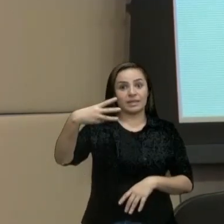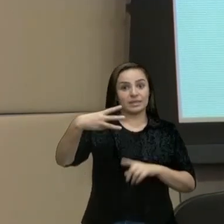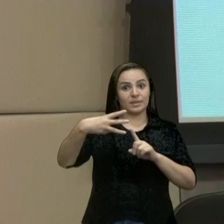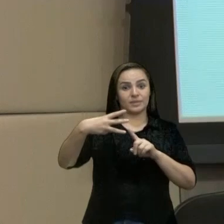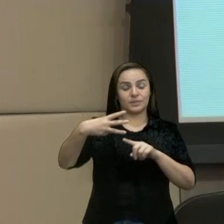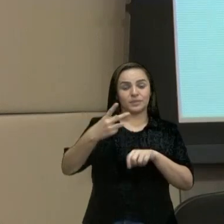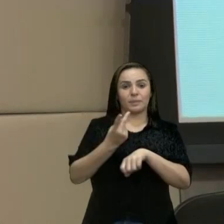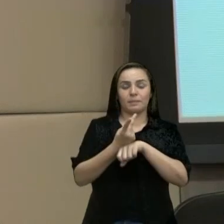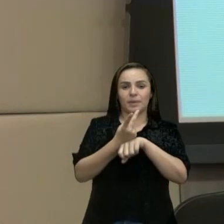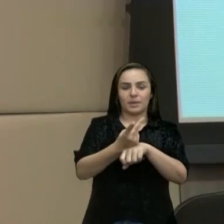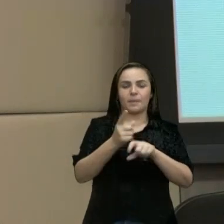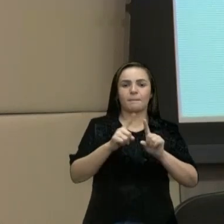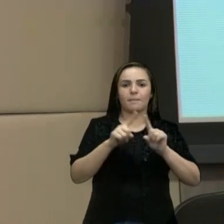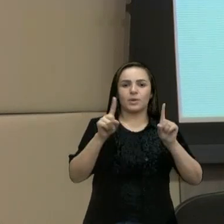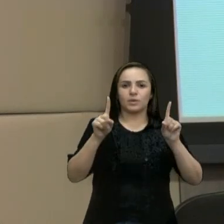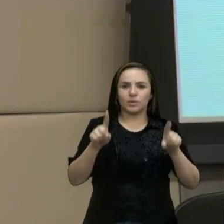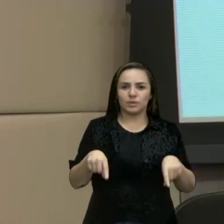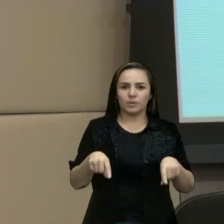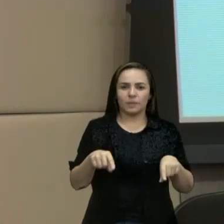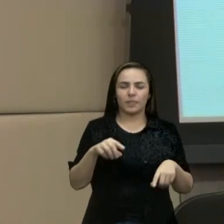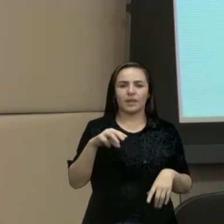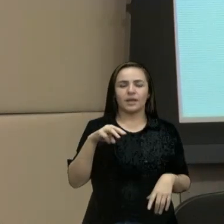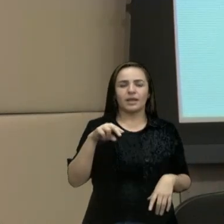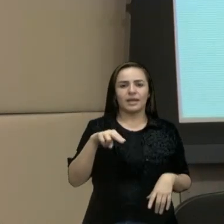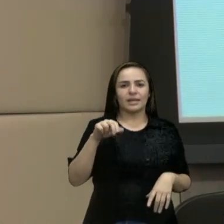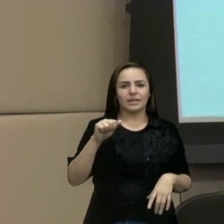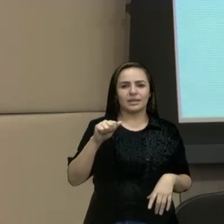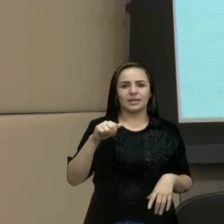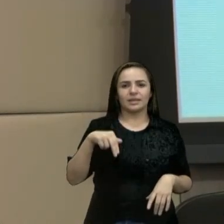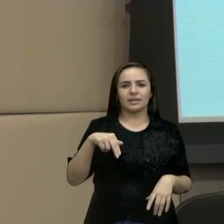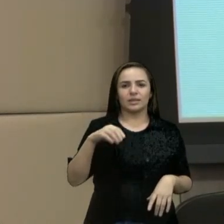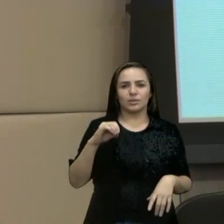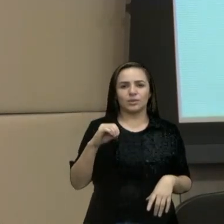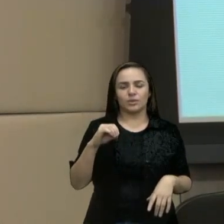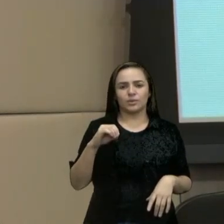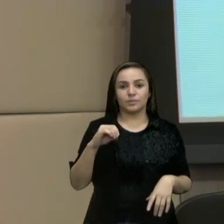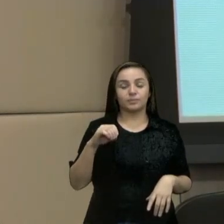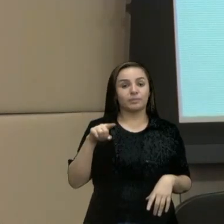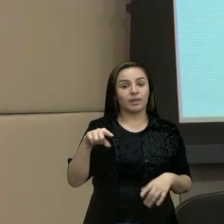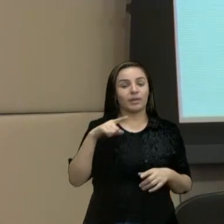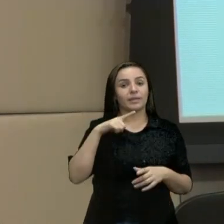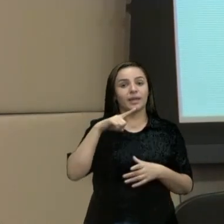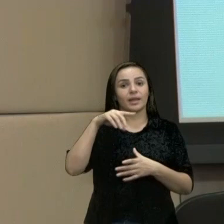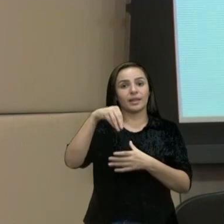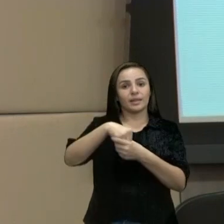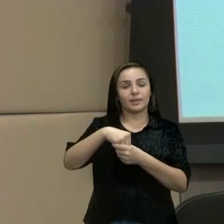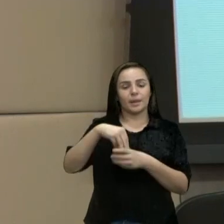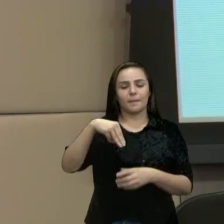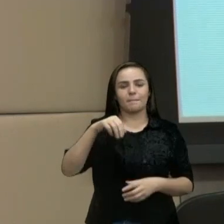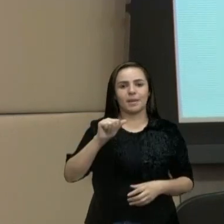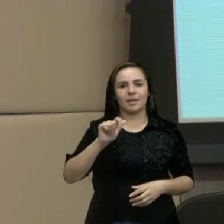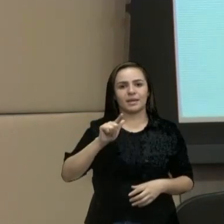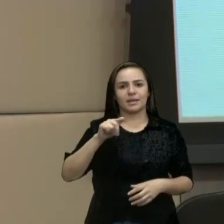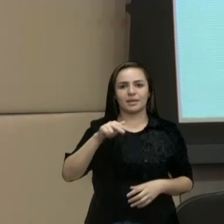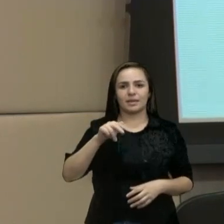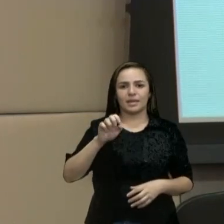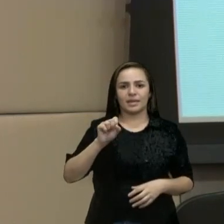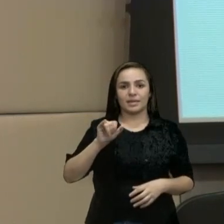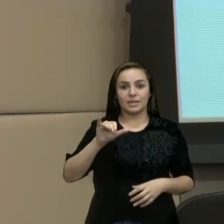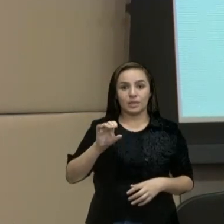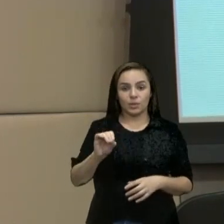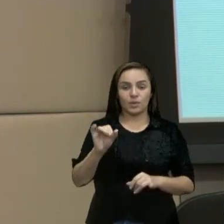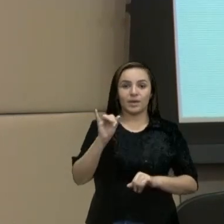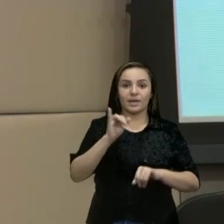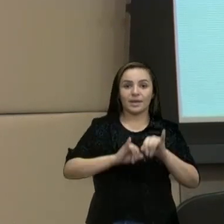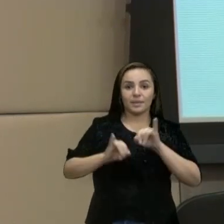com o título Nanocompósitos à base de magnésio para armazenamento químico de hidrogênio. Os autores